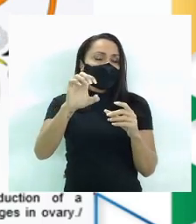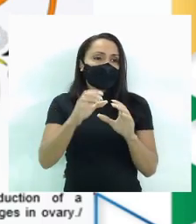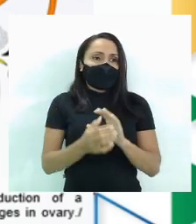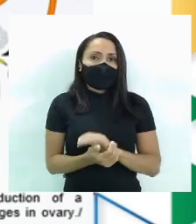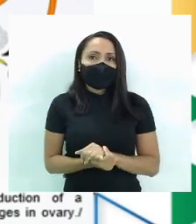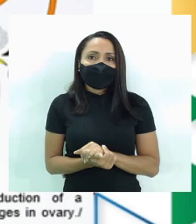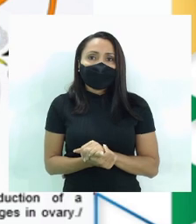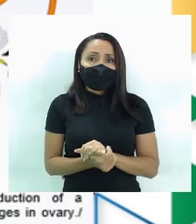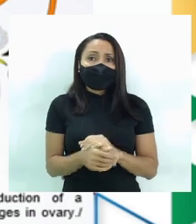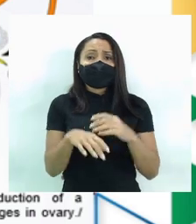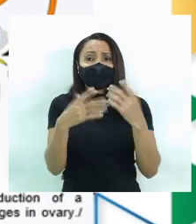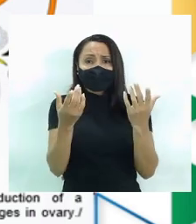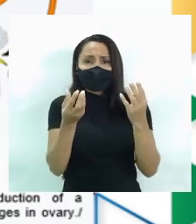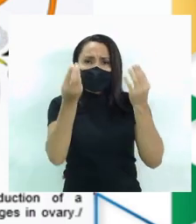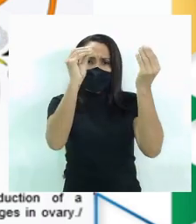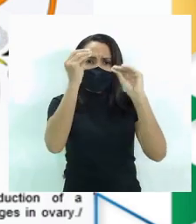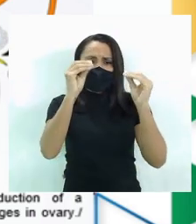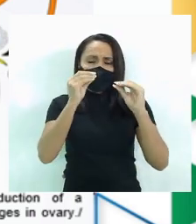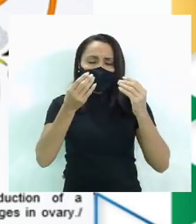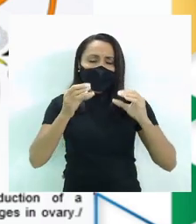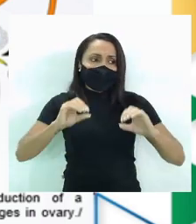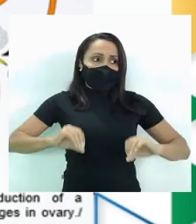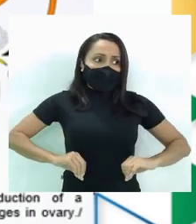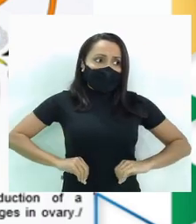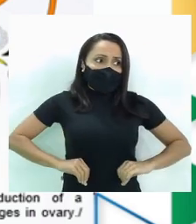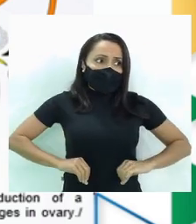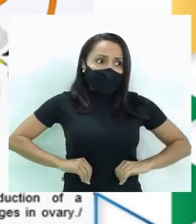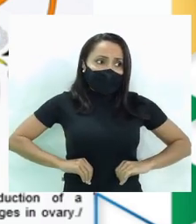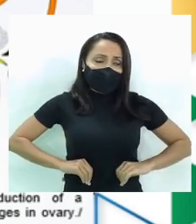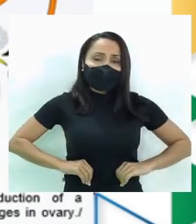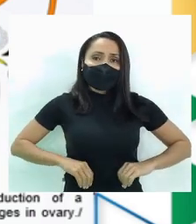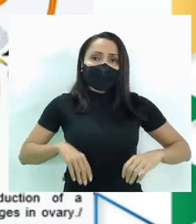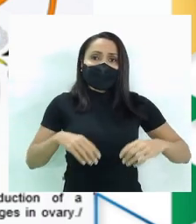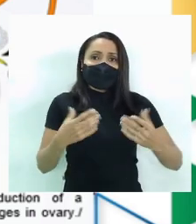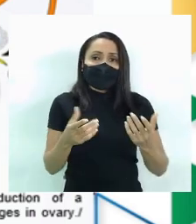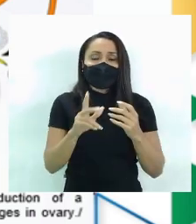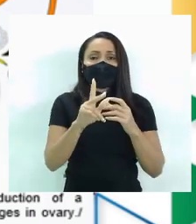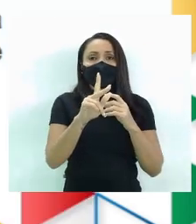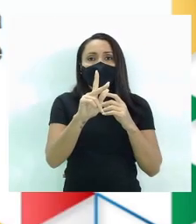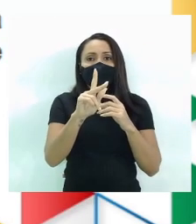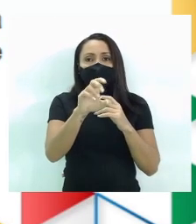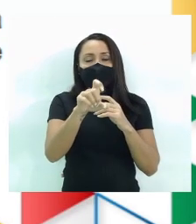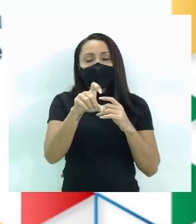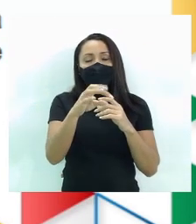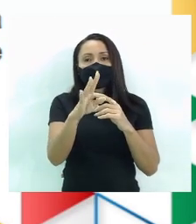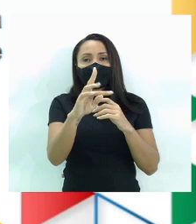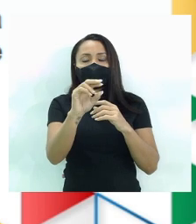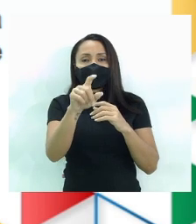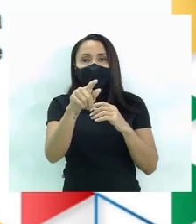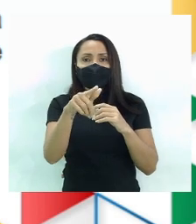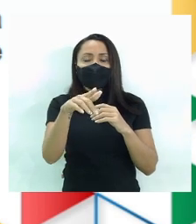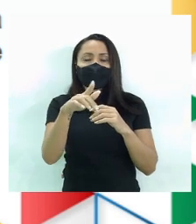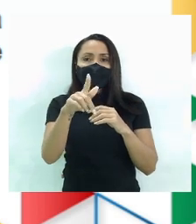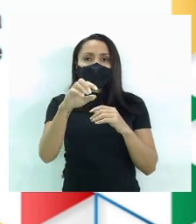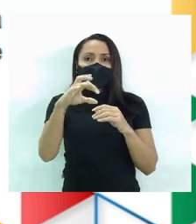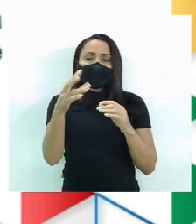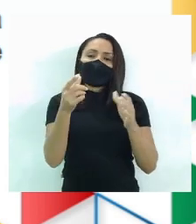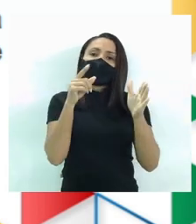formação de folículos ovarianos e esses produzem os estrogênios, tá certo? Vamos lá, vamos fazer um